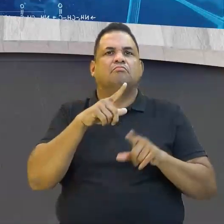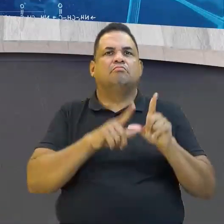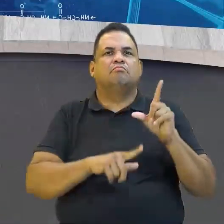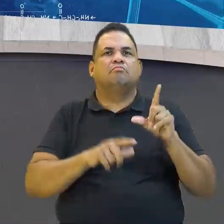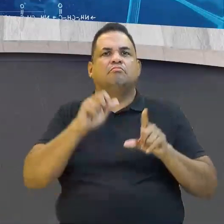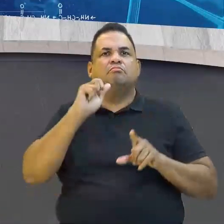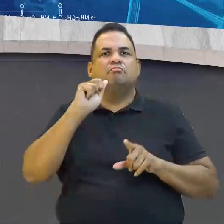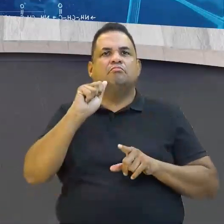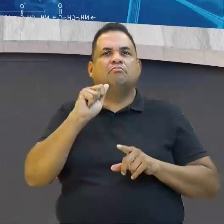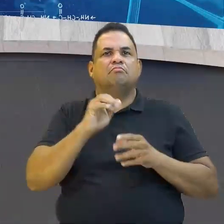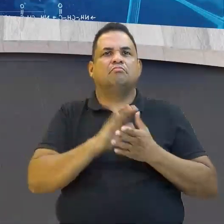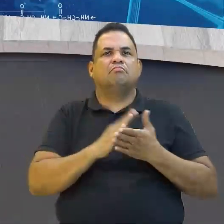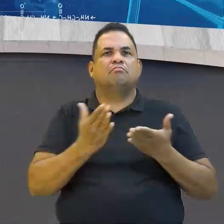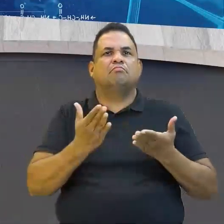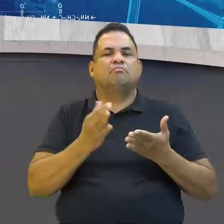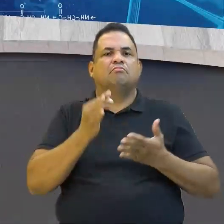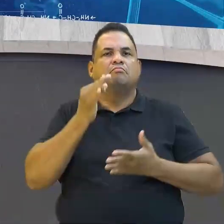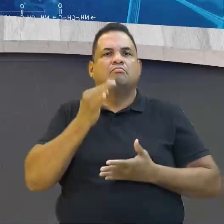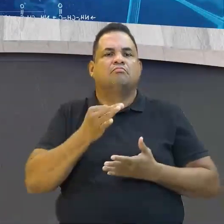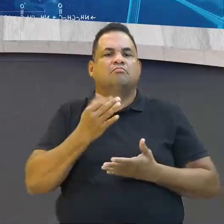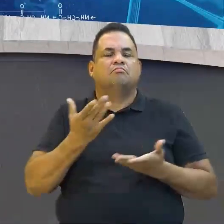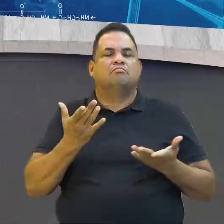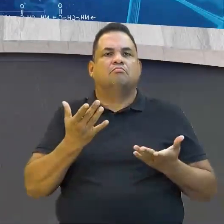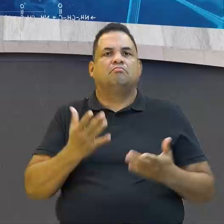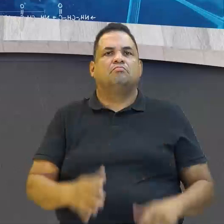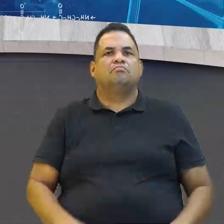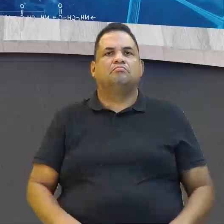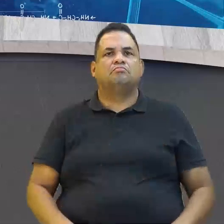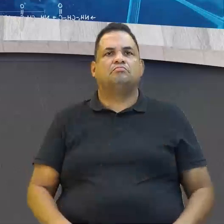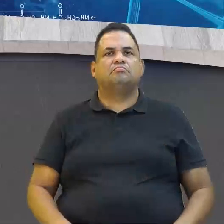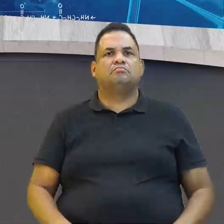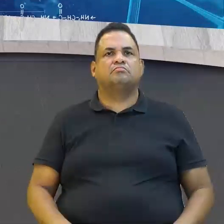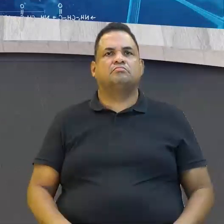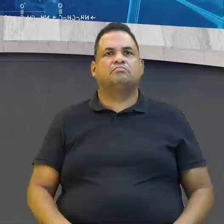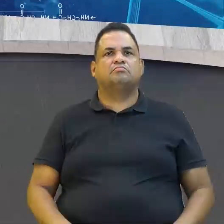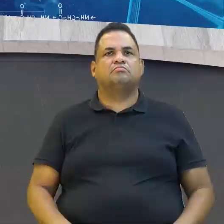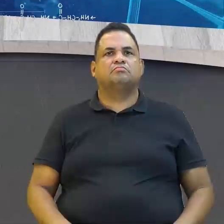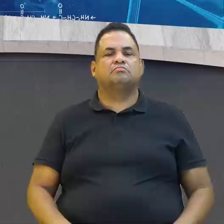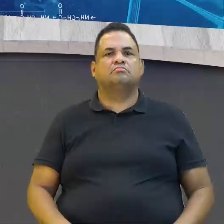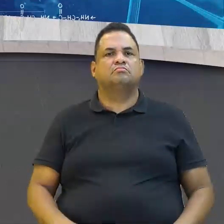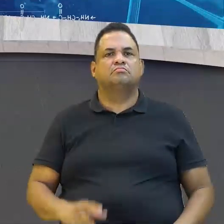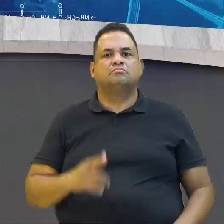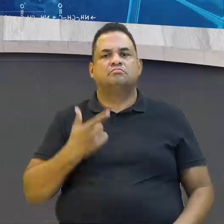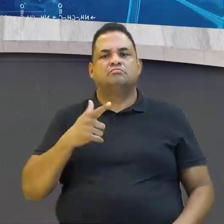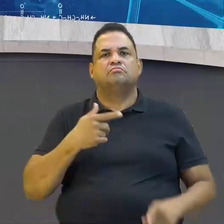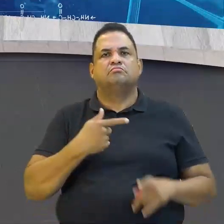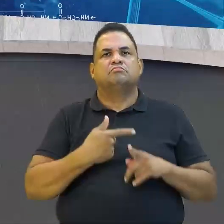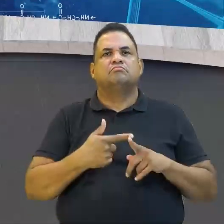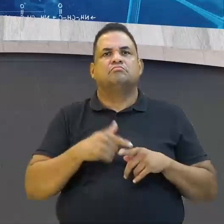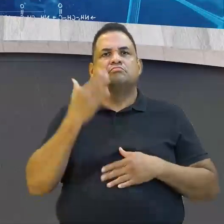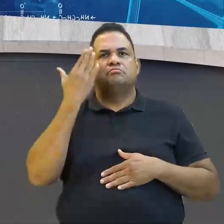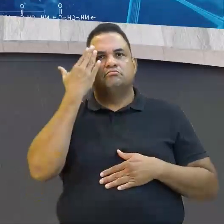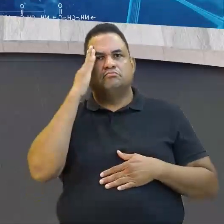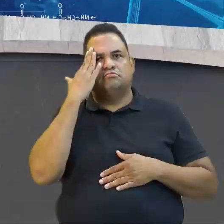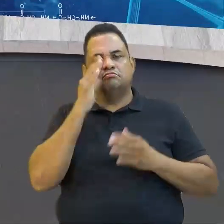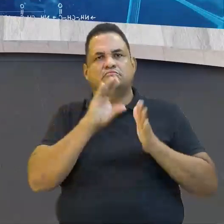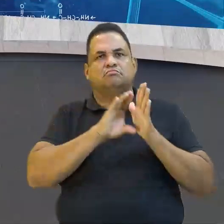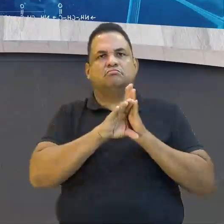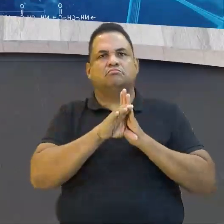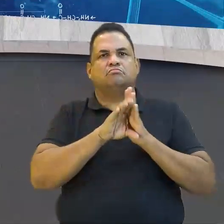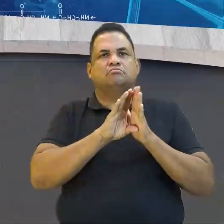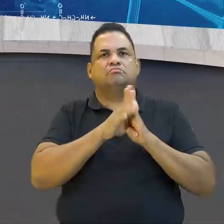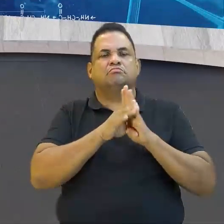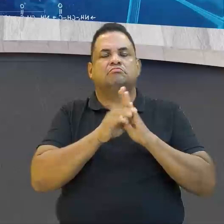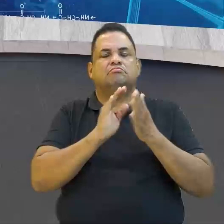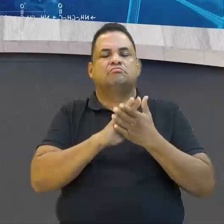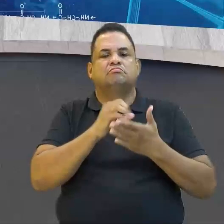sua alternativa correta, show de bola, tá? Não tem problema, você entendeu o conceito da questão e